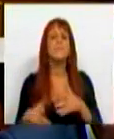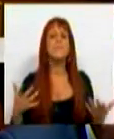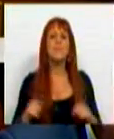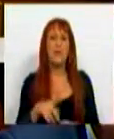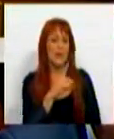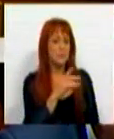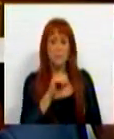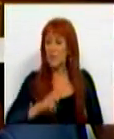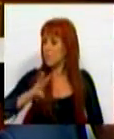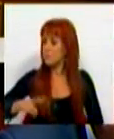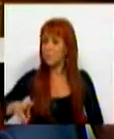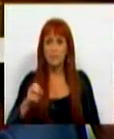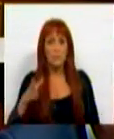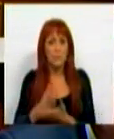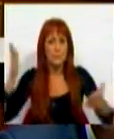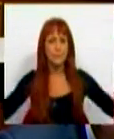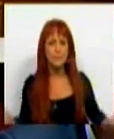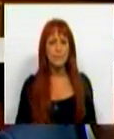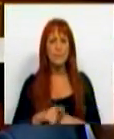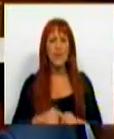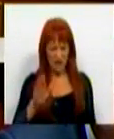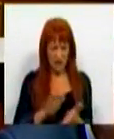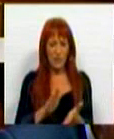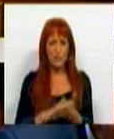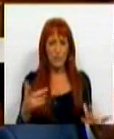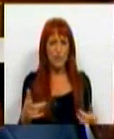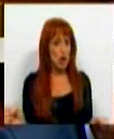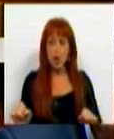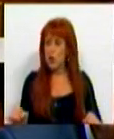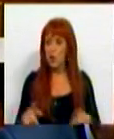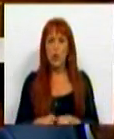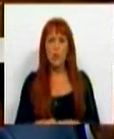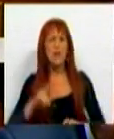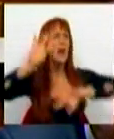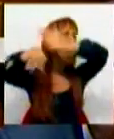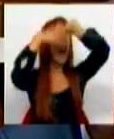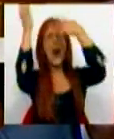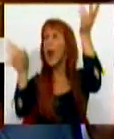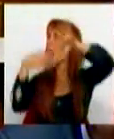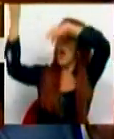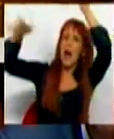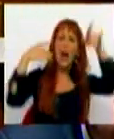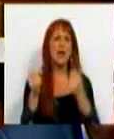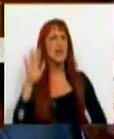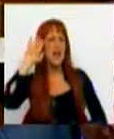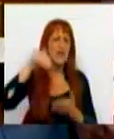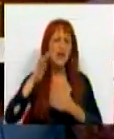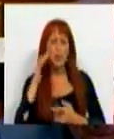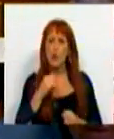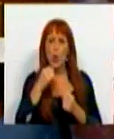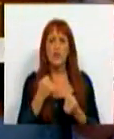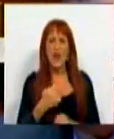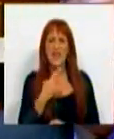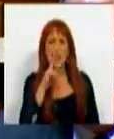dos 600 milhões de euros. Isto é um facto que nenhuma acrobacia, nem pirueta, nem invenção de números consegue